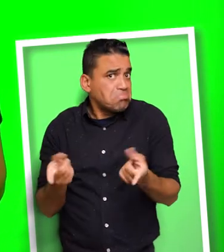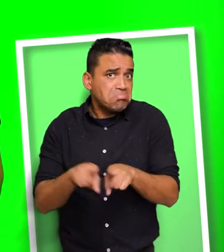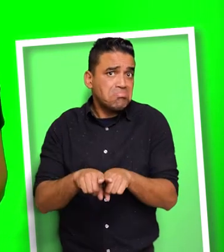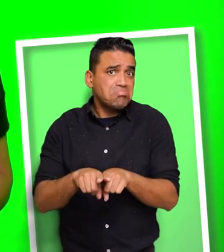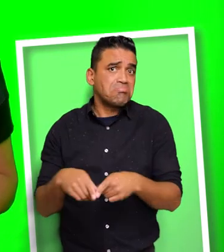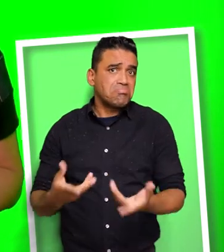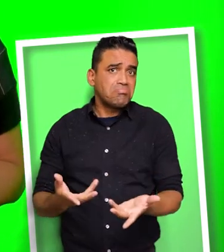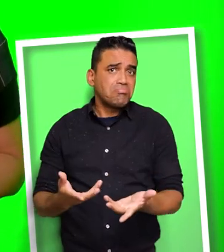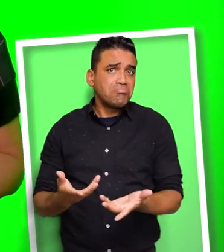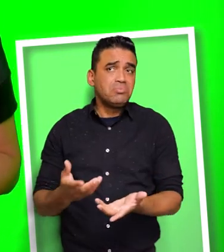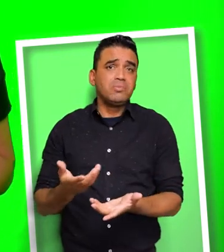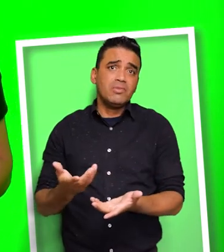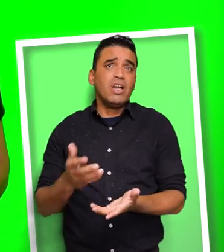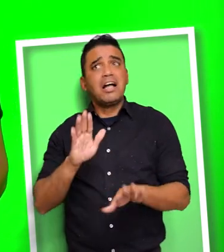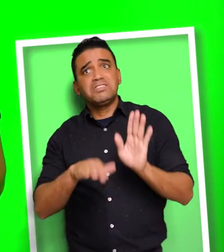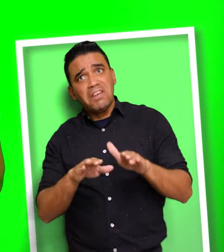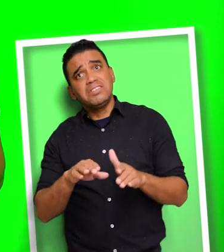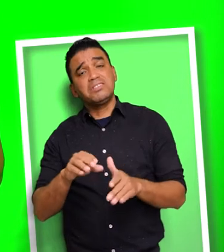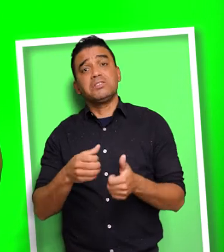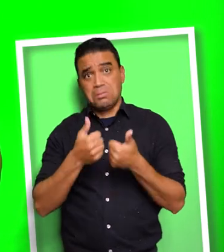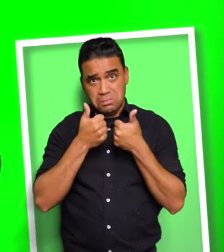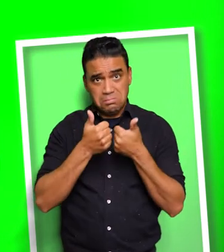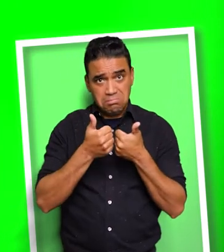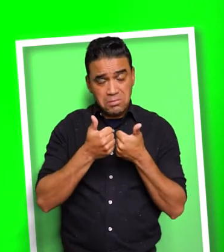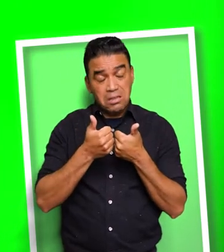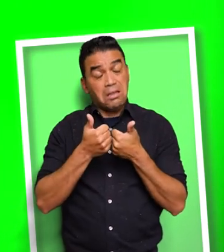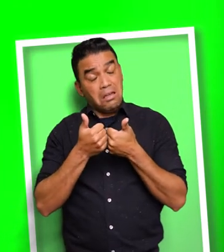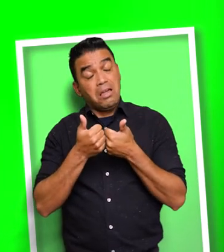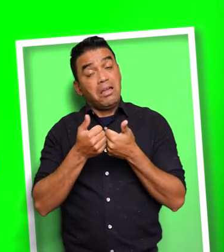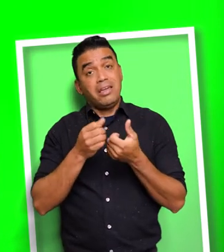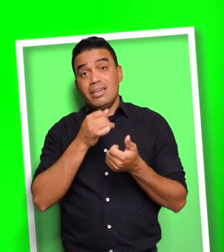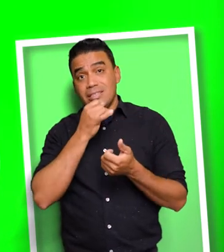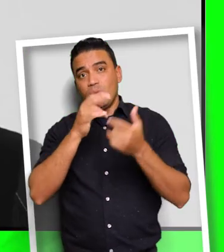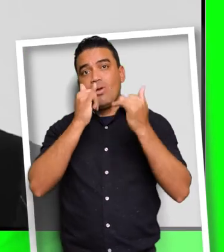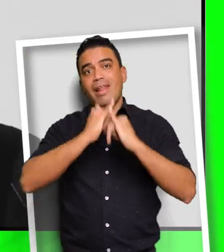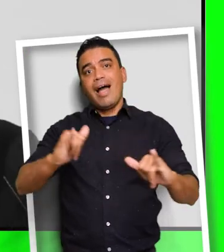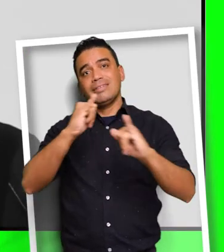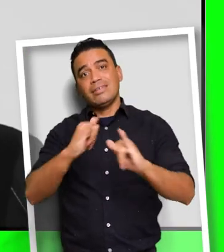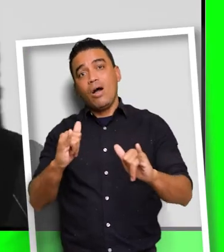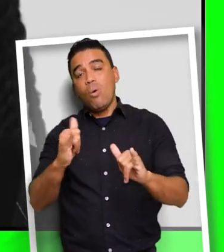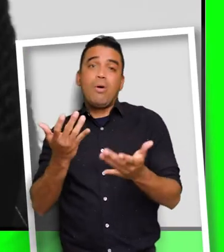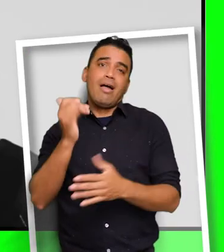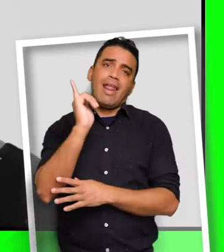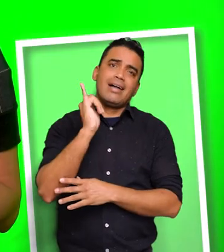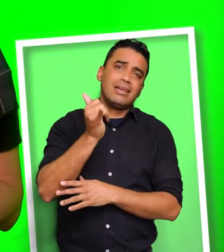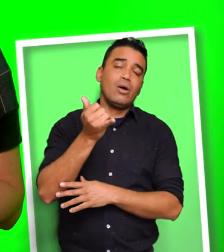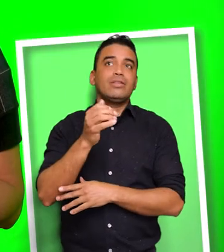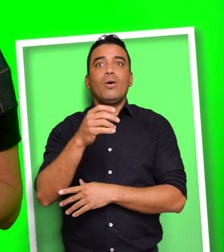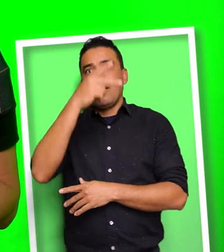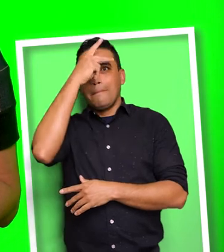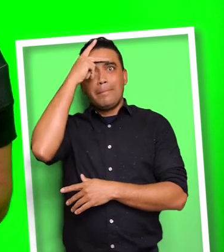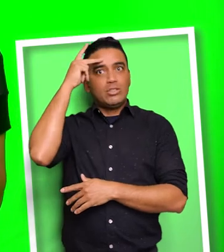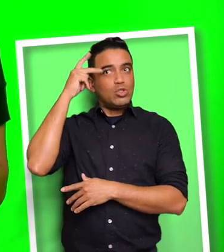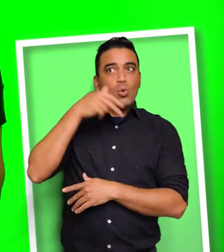de, ou às vezes funciona essa música como uma narração, né? Então o personagem foi para